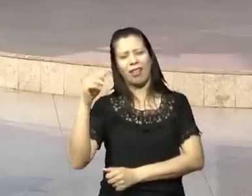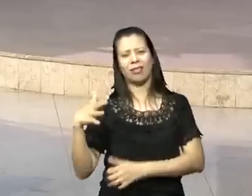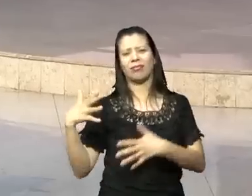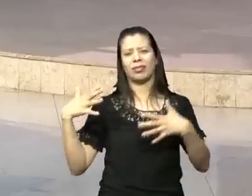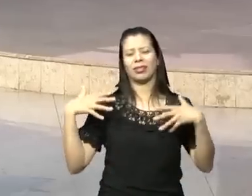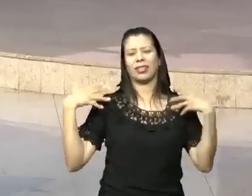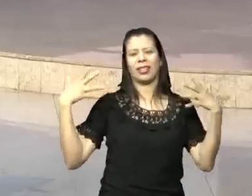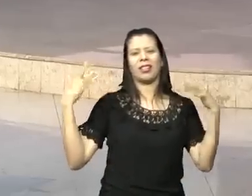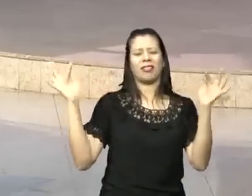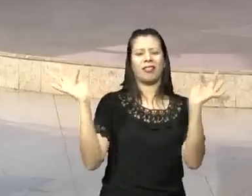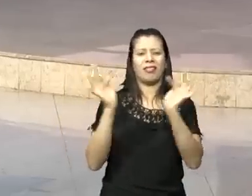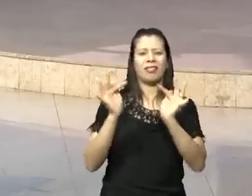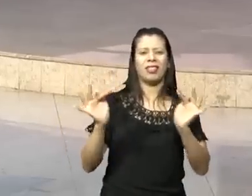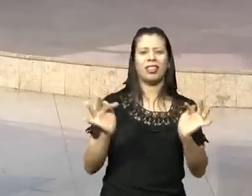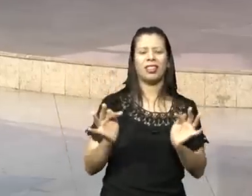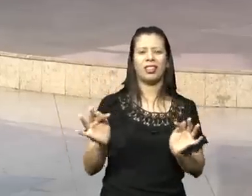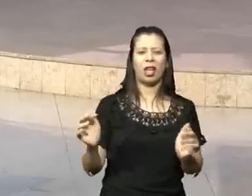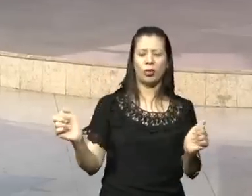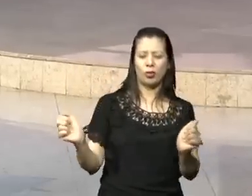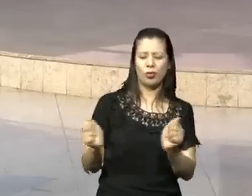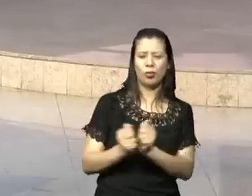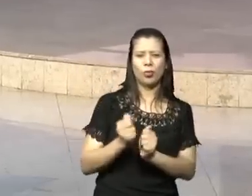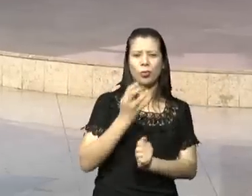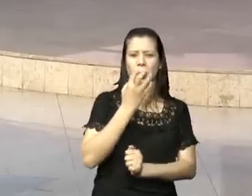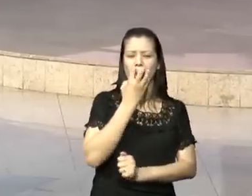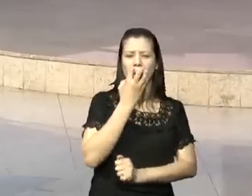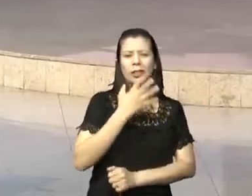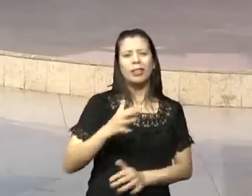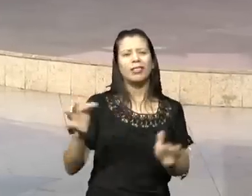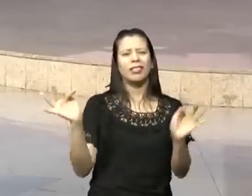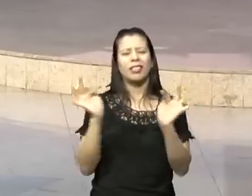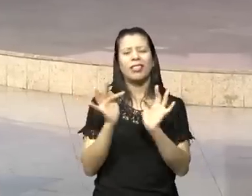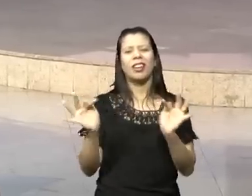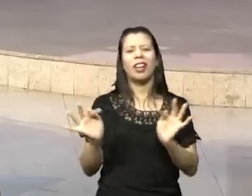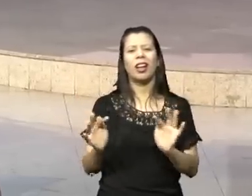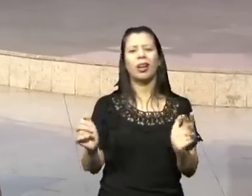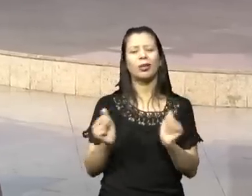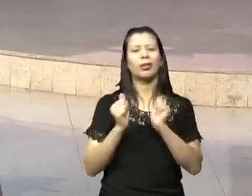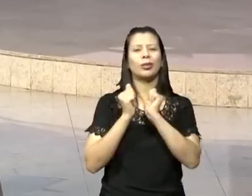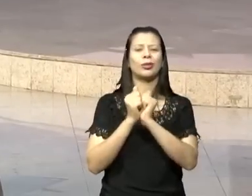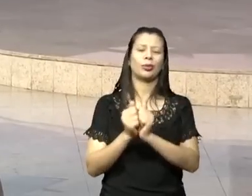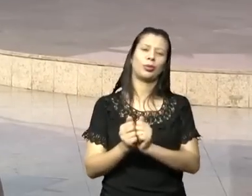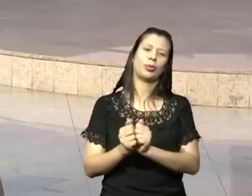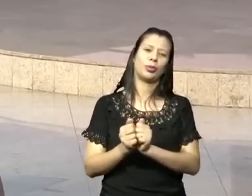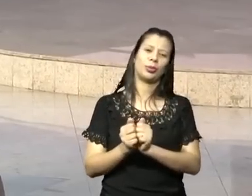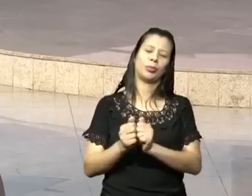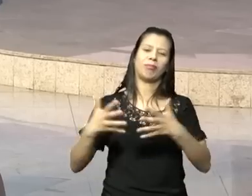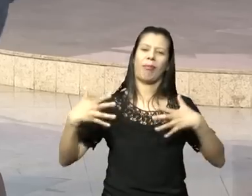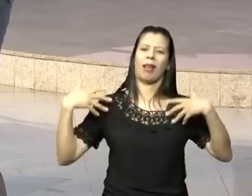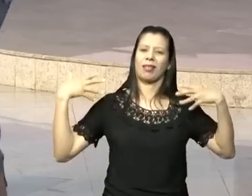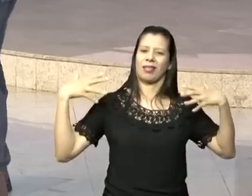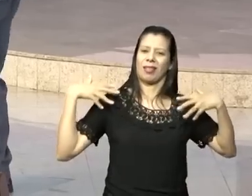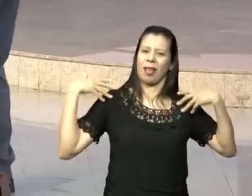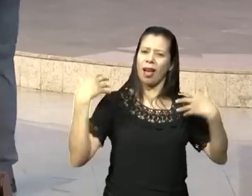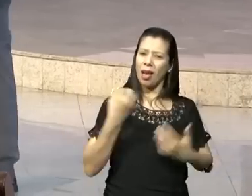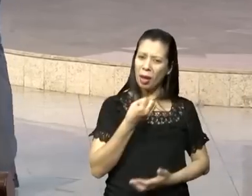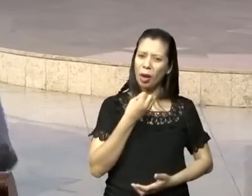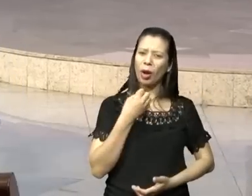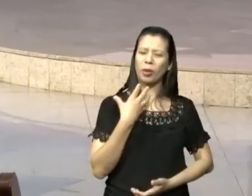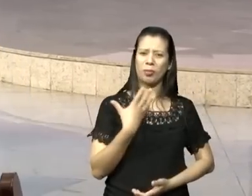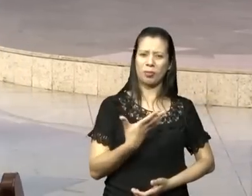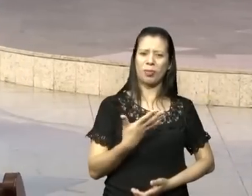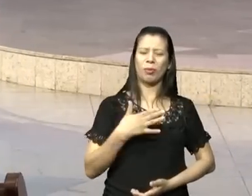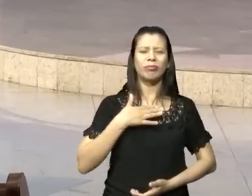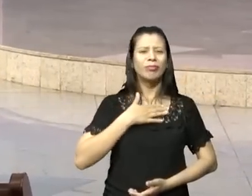cavalo por horas não é errado você buscar alegria o prazer a recriação e Jesus estava dizendo para